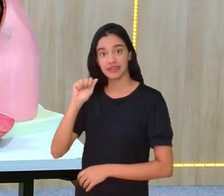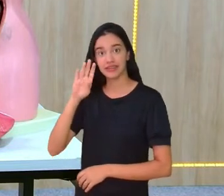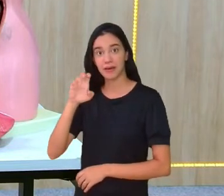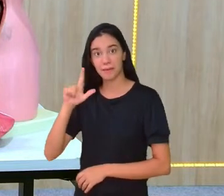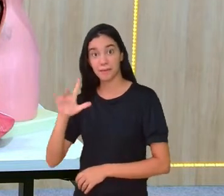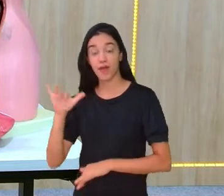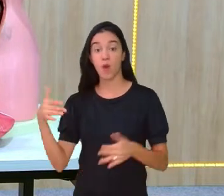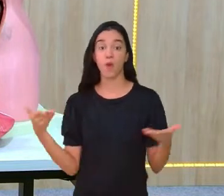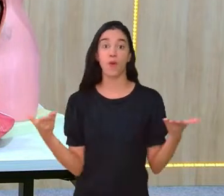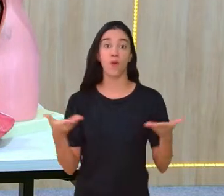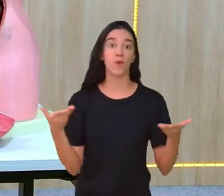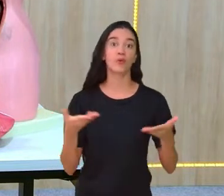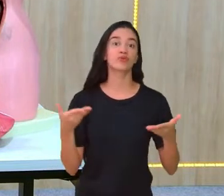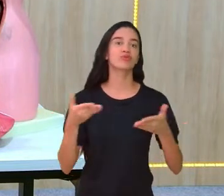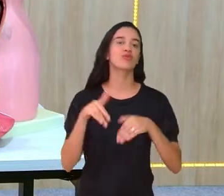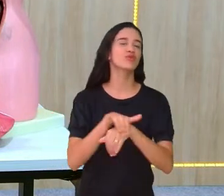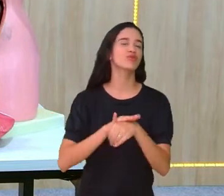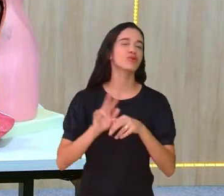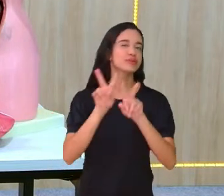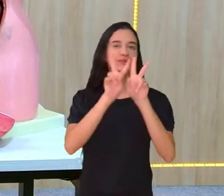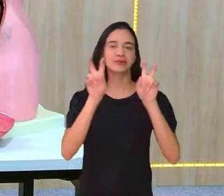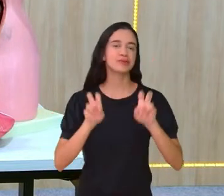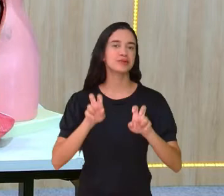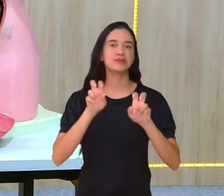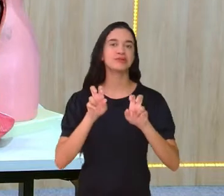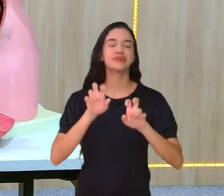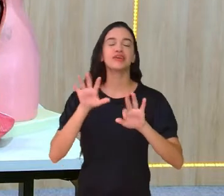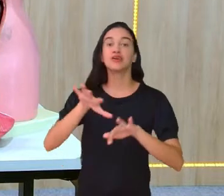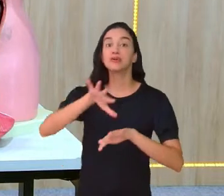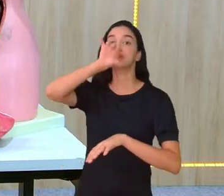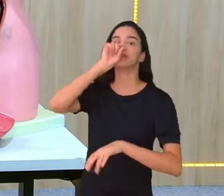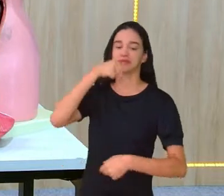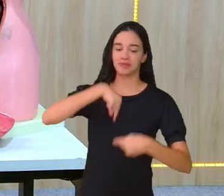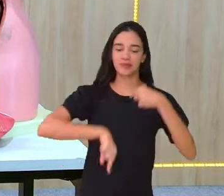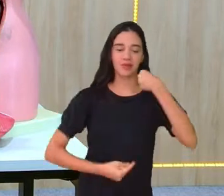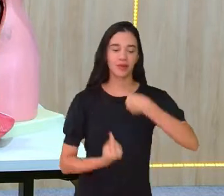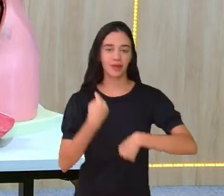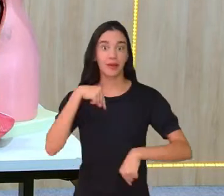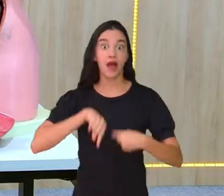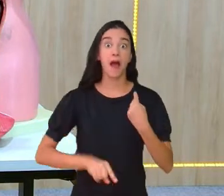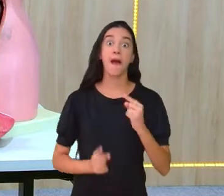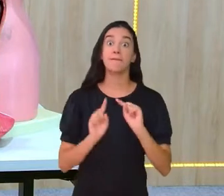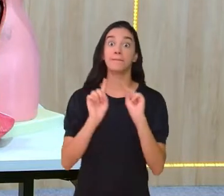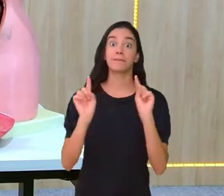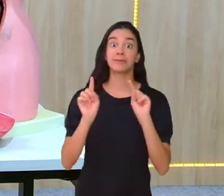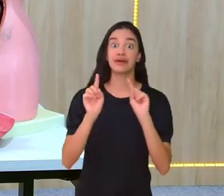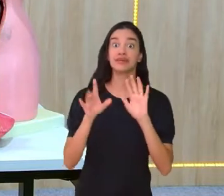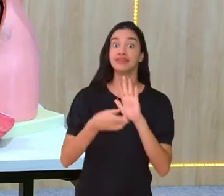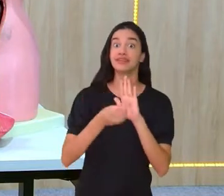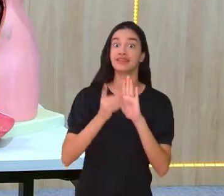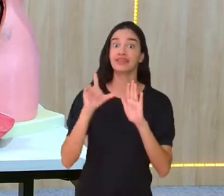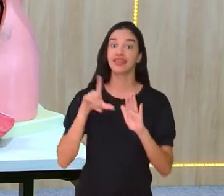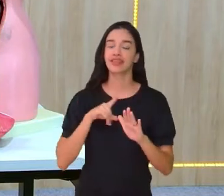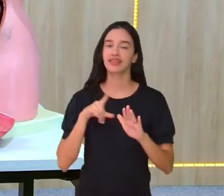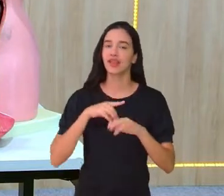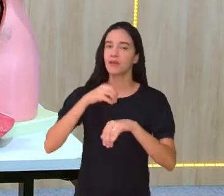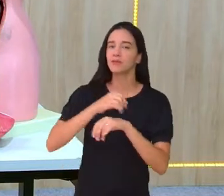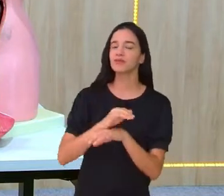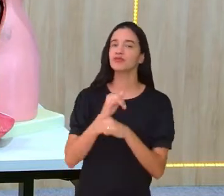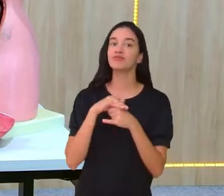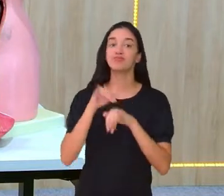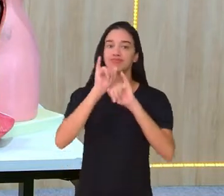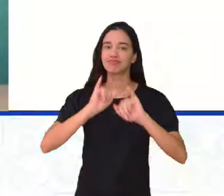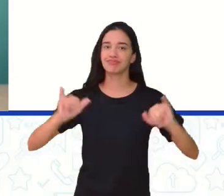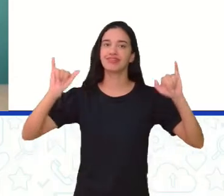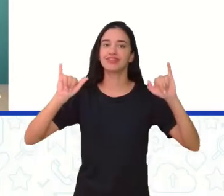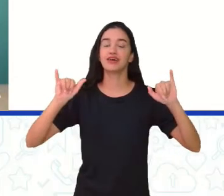vamos conversar a respeito do sistema respiratório. Mas antes, temos alguns avisos. A primeira coisa que eu quero falar para